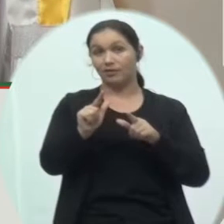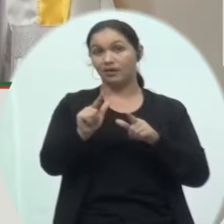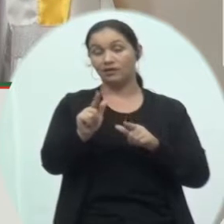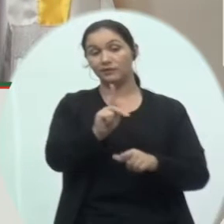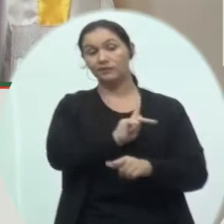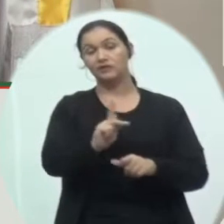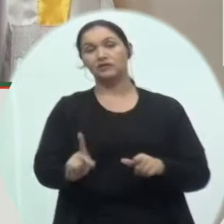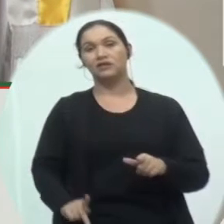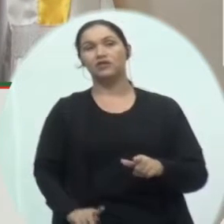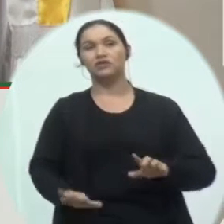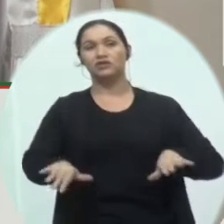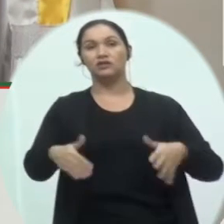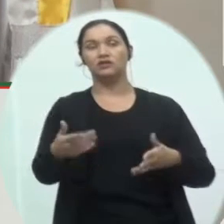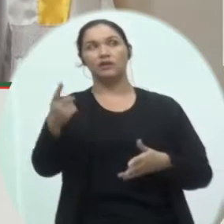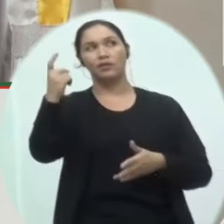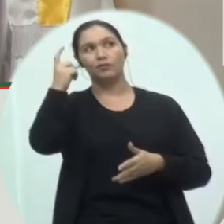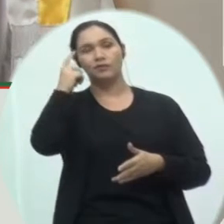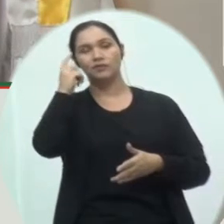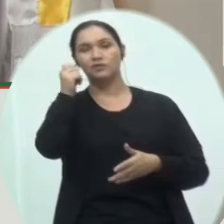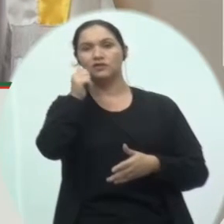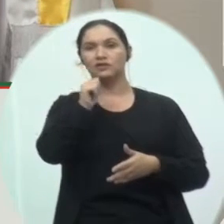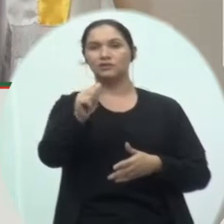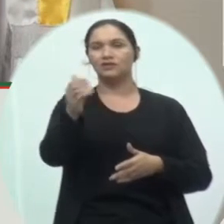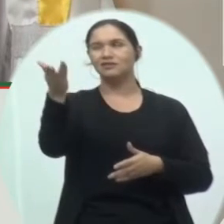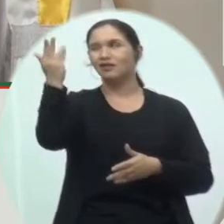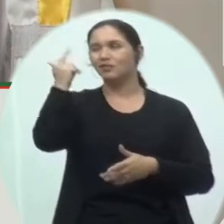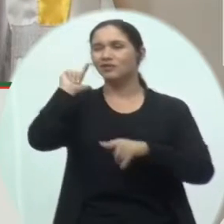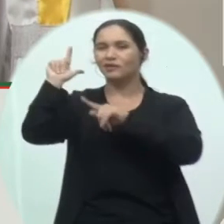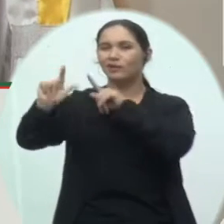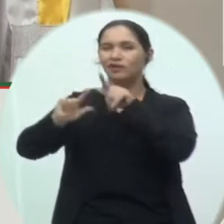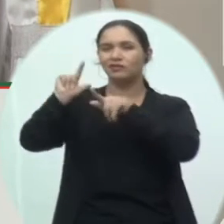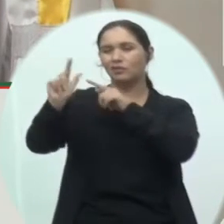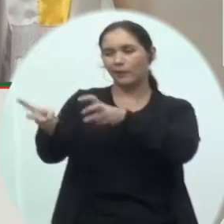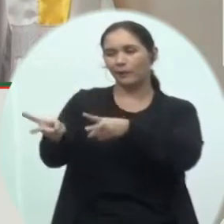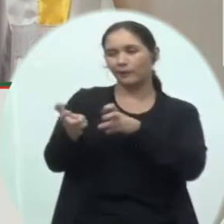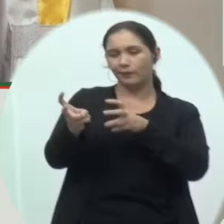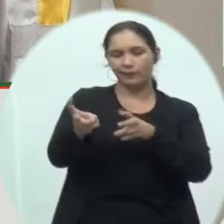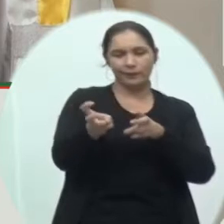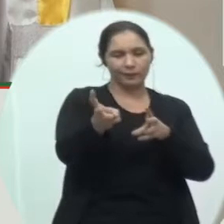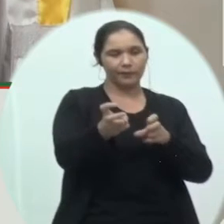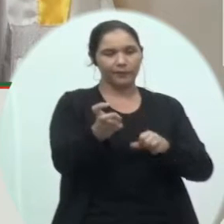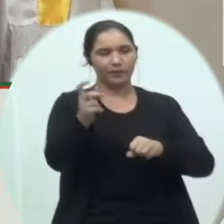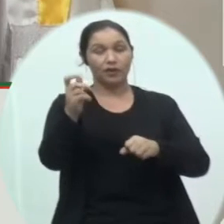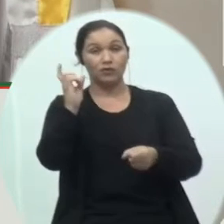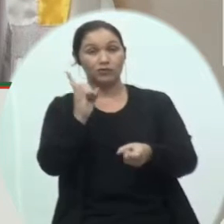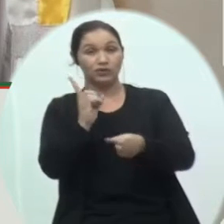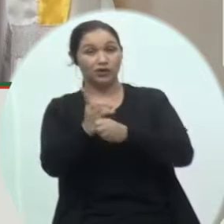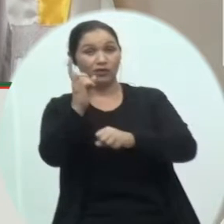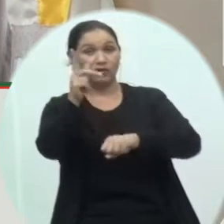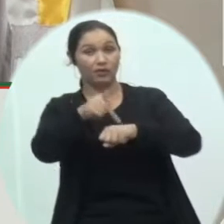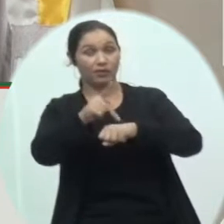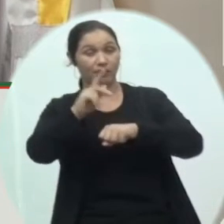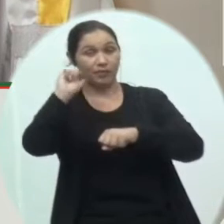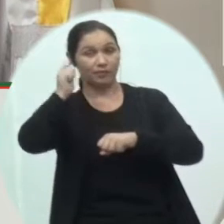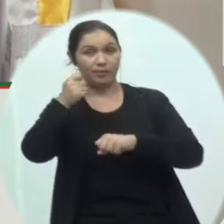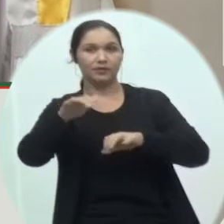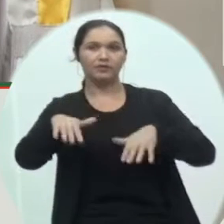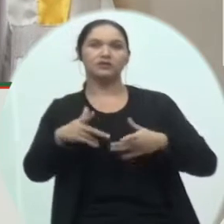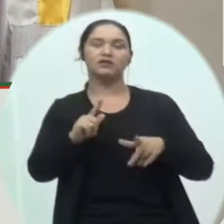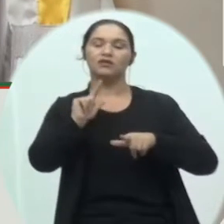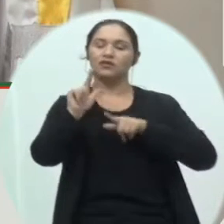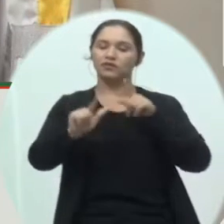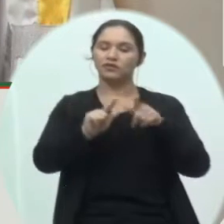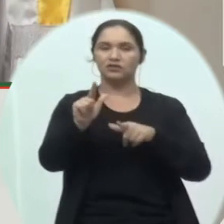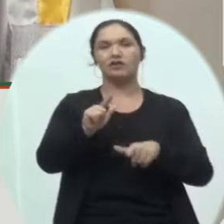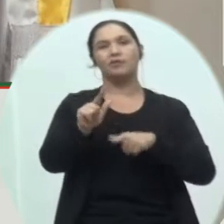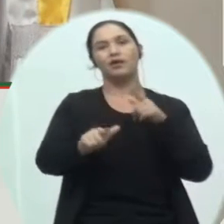também executaram um trabalho árduo, que a gente fez esse projeto. E a gente ouviu muitos relatos de